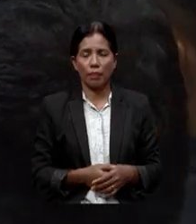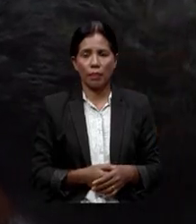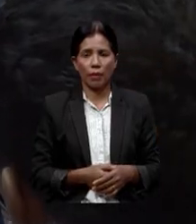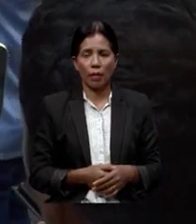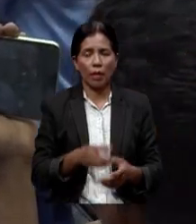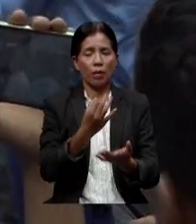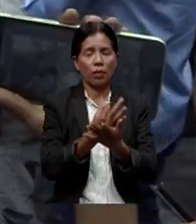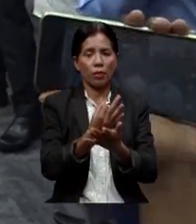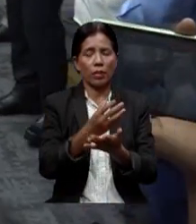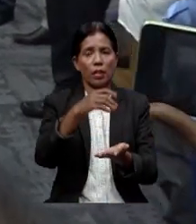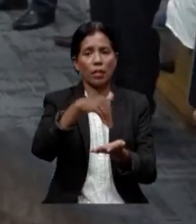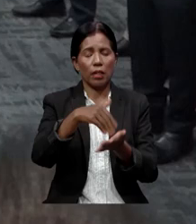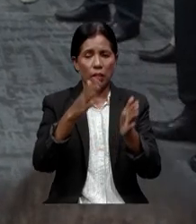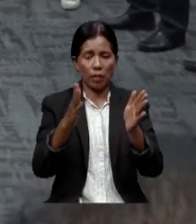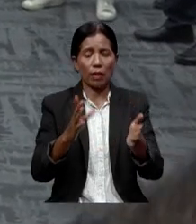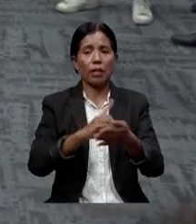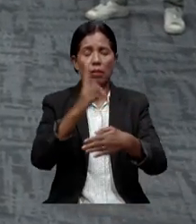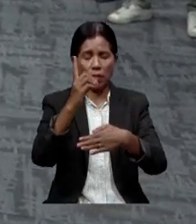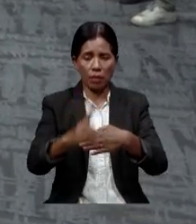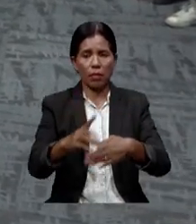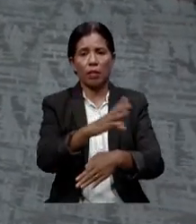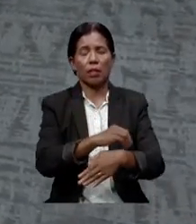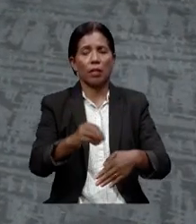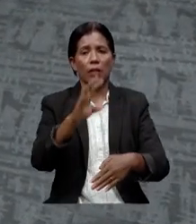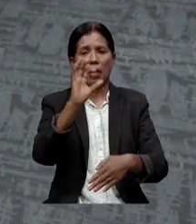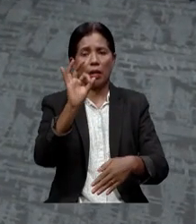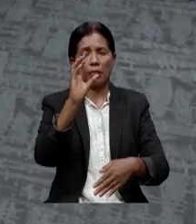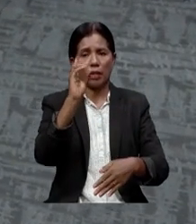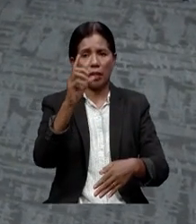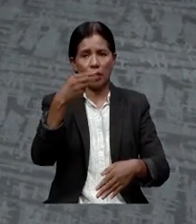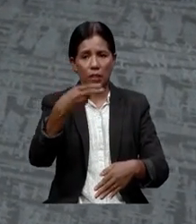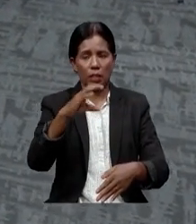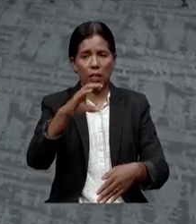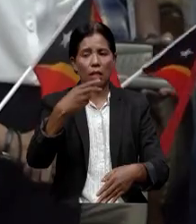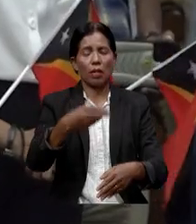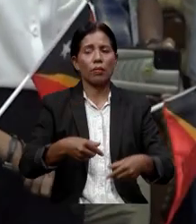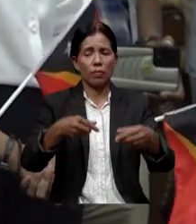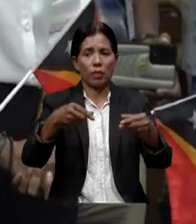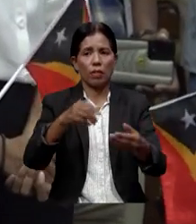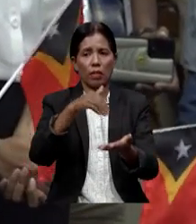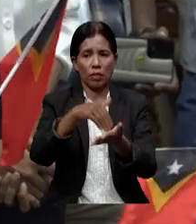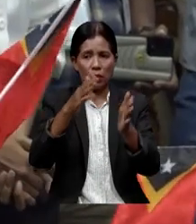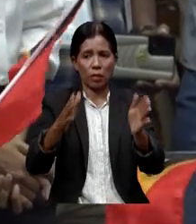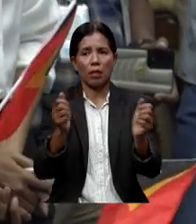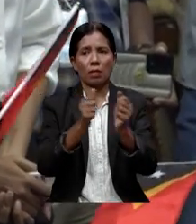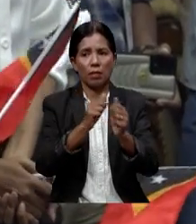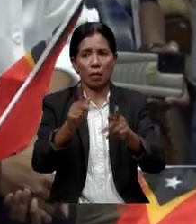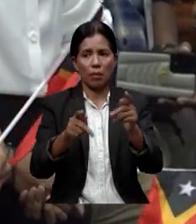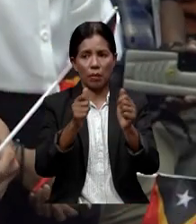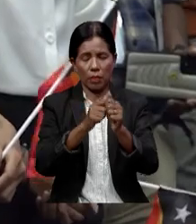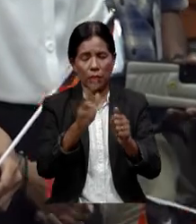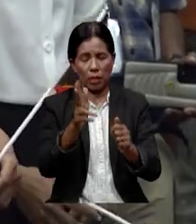Fundo de Desenvolvimento Capital Humano, Serviço Chamuto, com ANA TLEP, oferece bolsa de estudo para Timor-Leste, na Tolonulo de